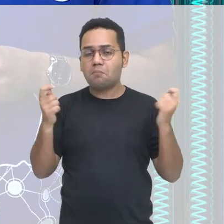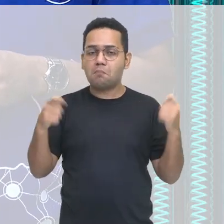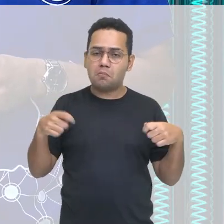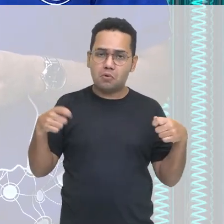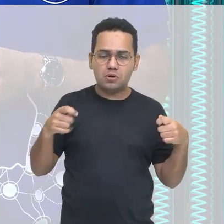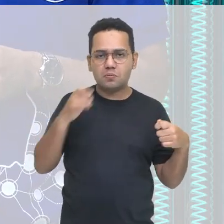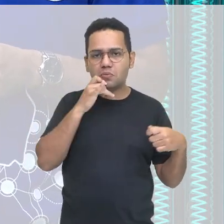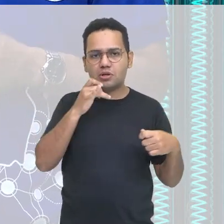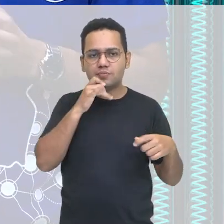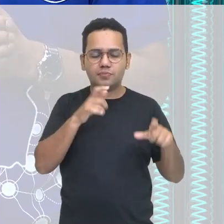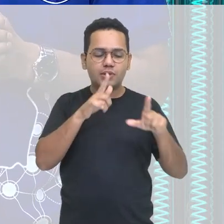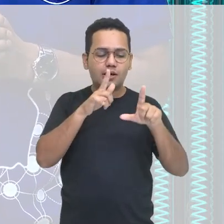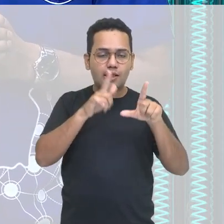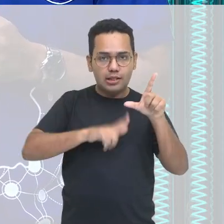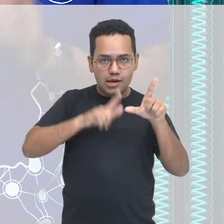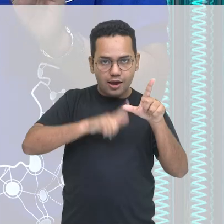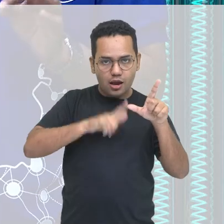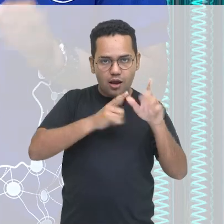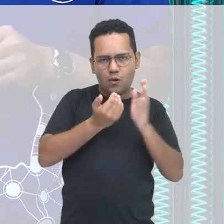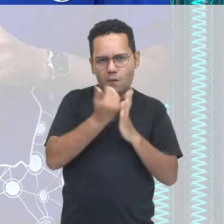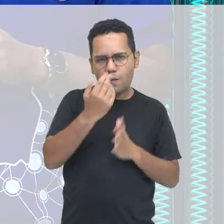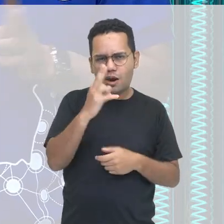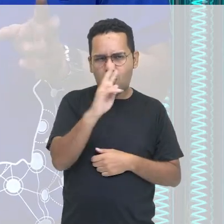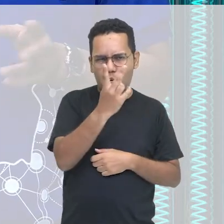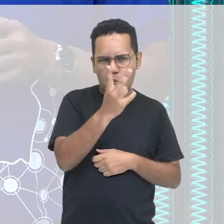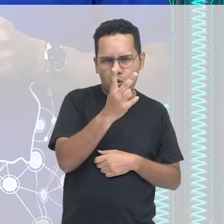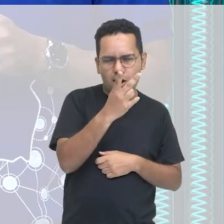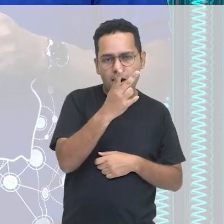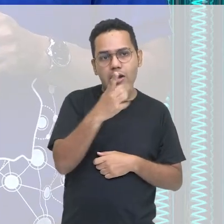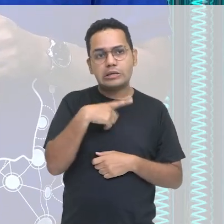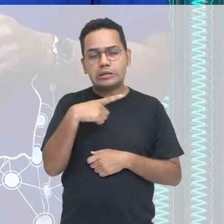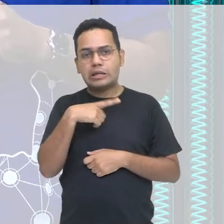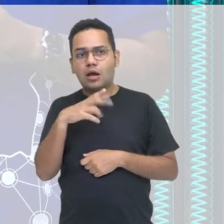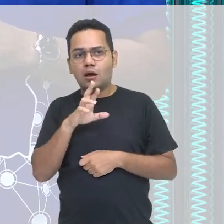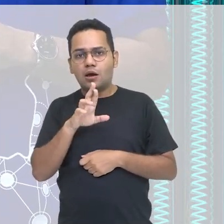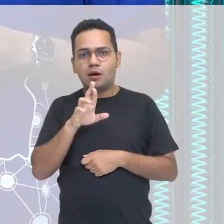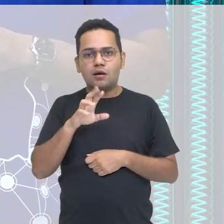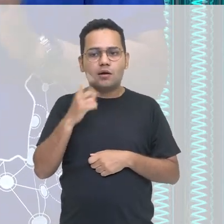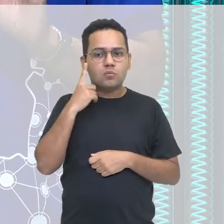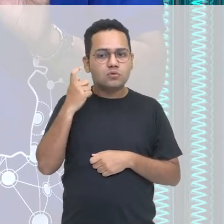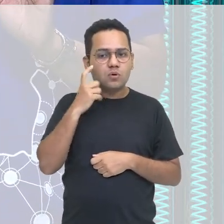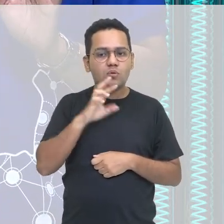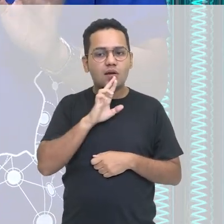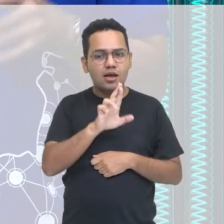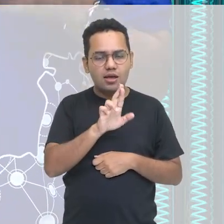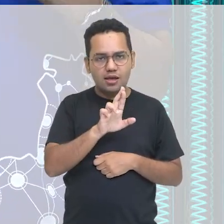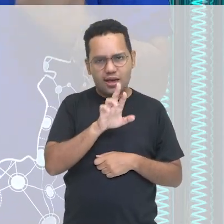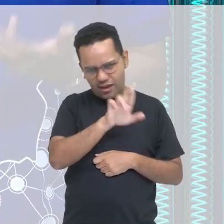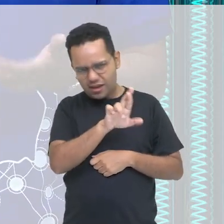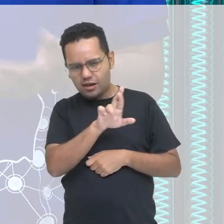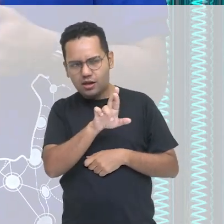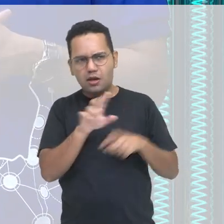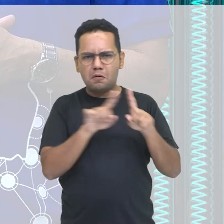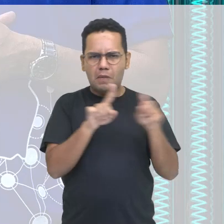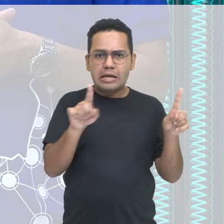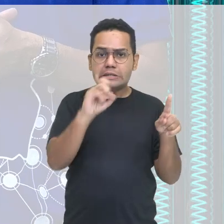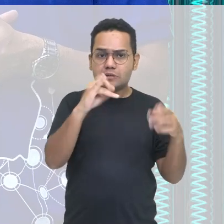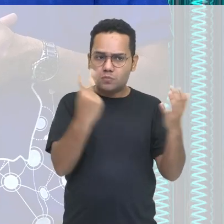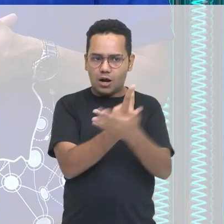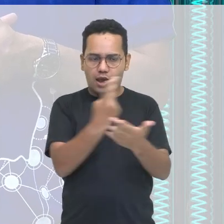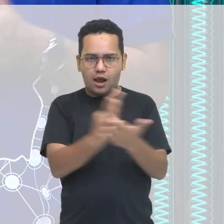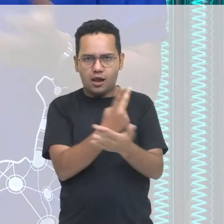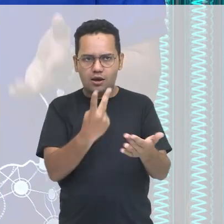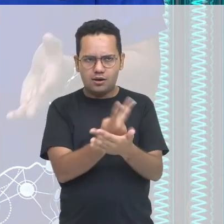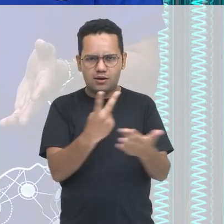as palavras que iniciam com H vai ter som de R. Então, na dúvida, arrisca um R ali, tá? Se você errar, não vai ficar tão feio e certamente quem está